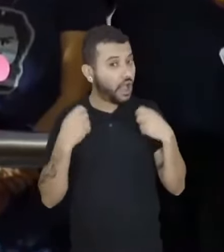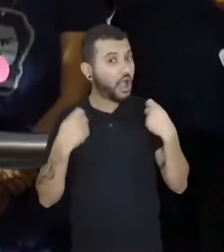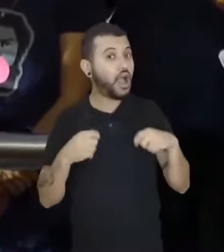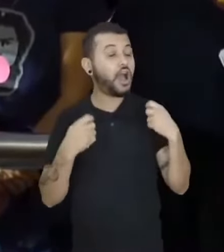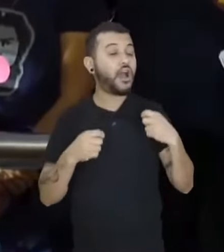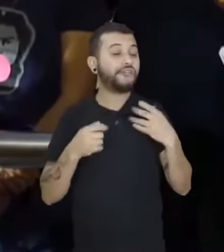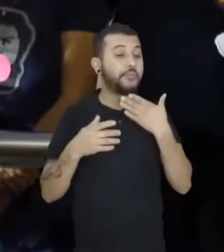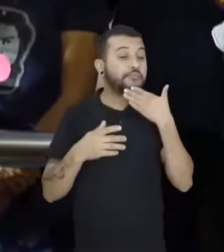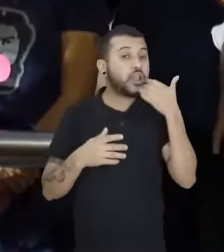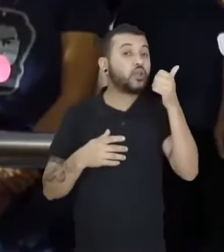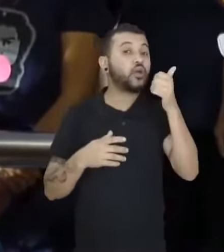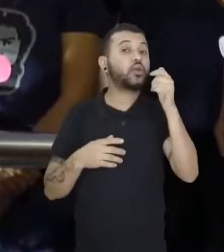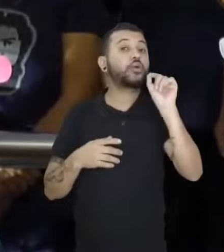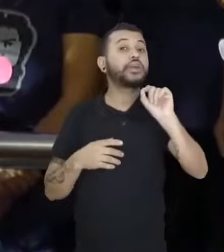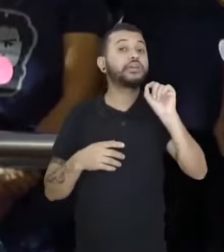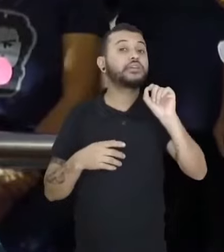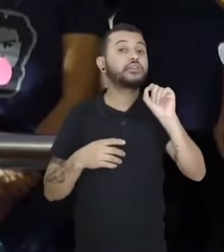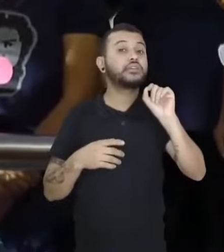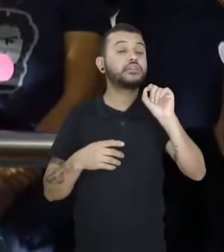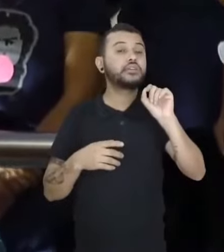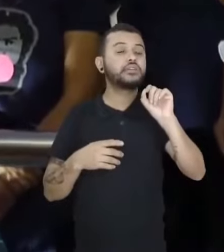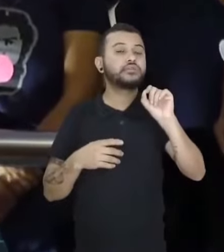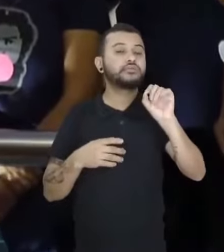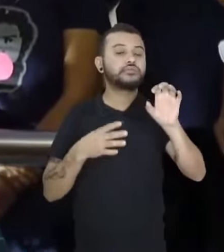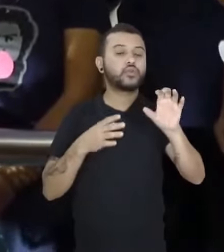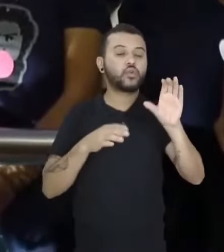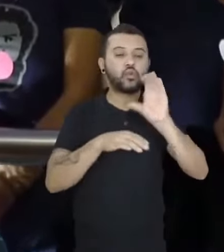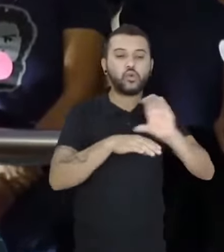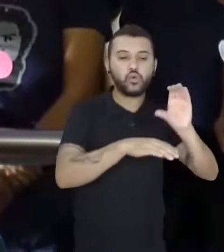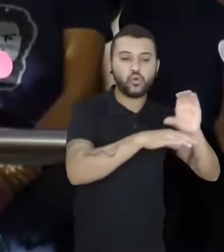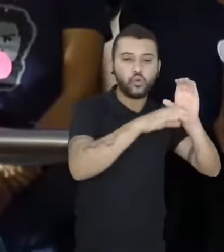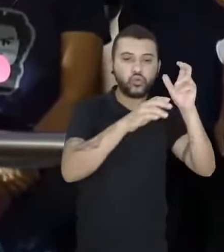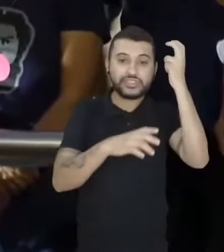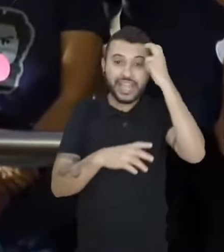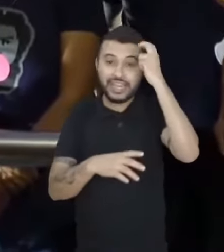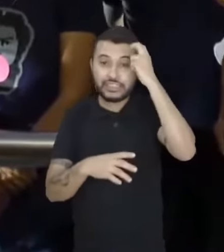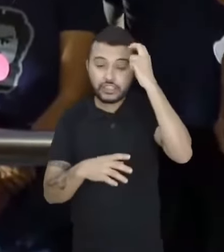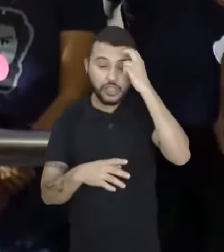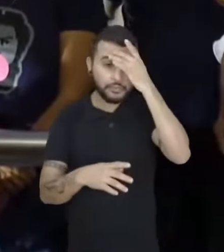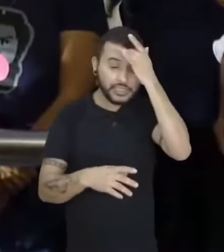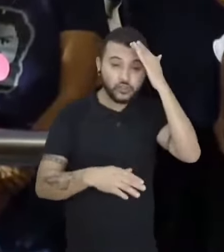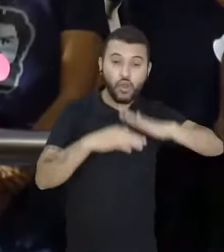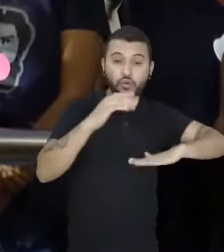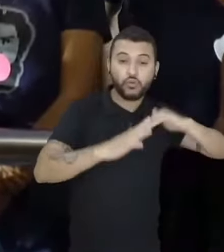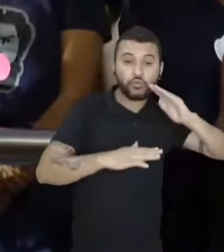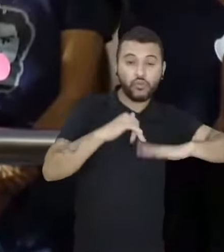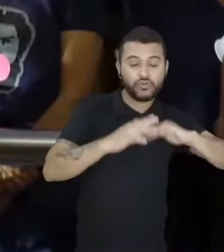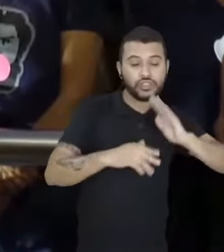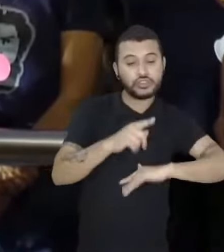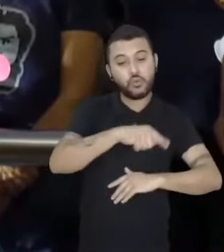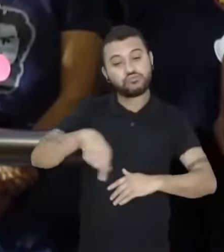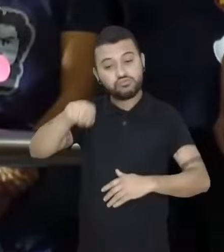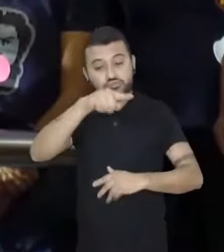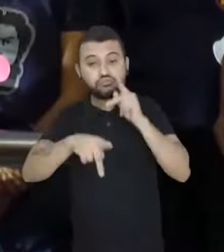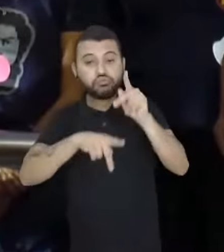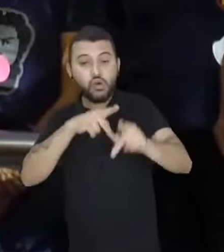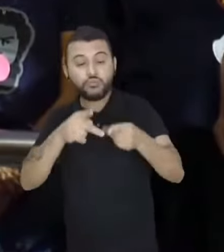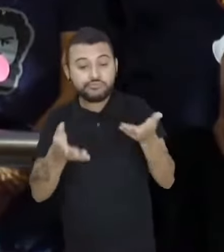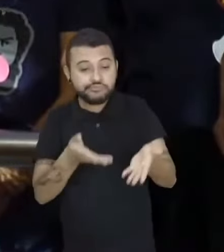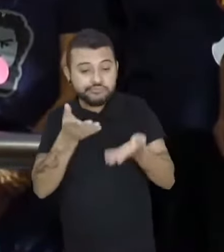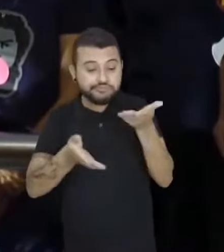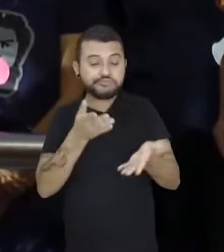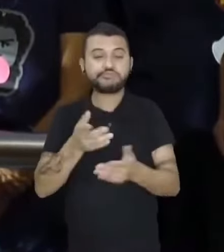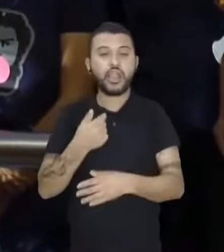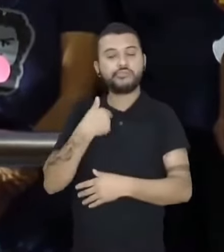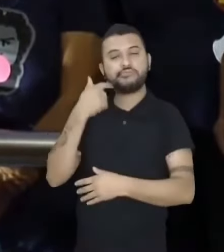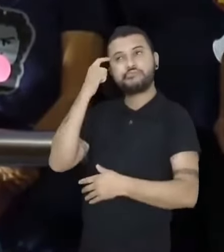precisando melhorar o nível de formação intelectual e profissional do povo do Nordeste. E